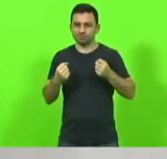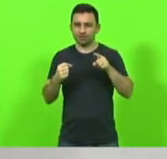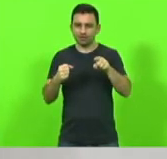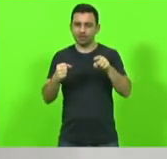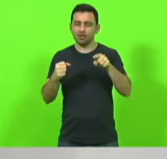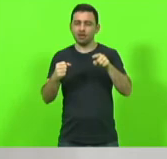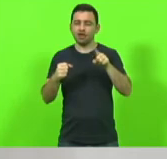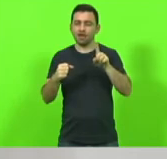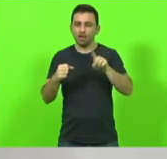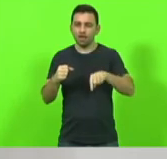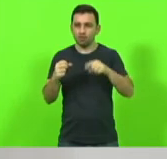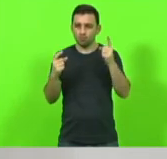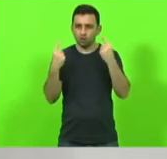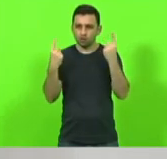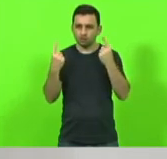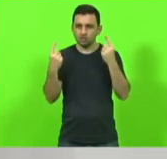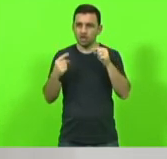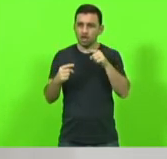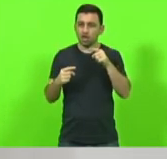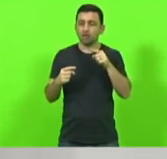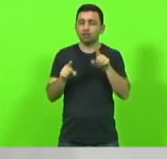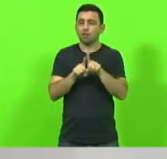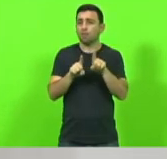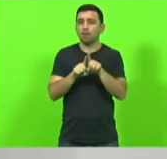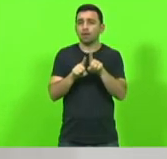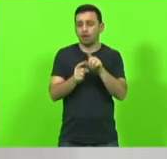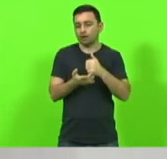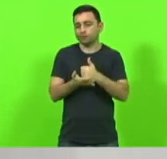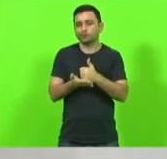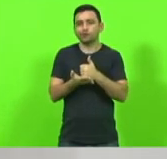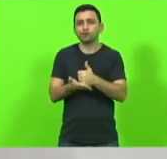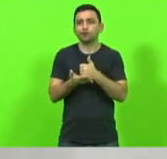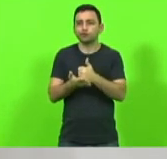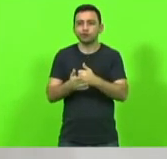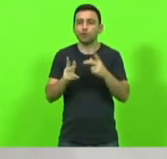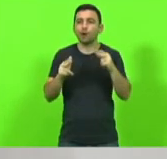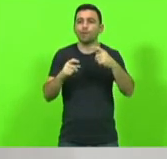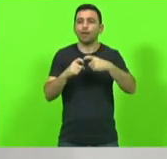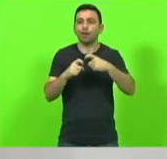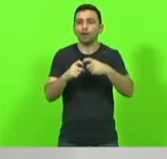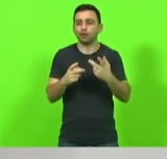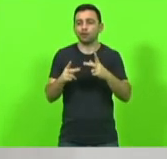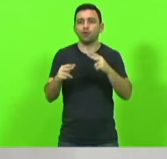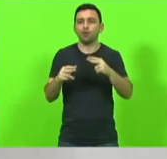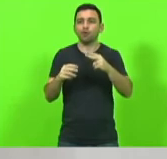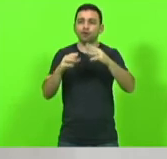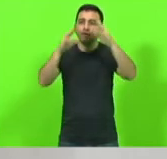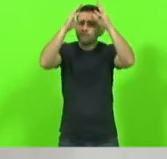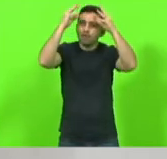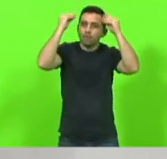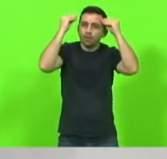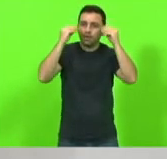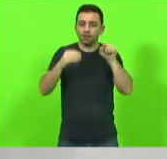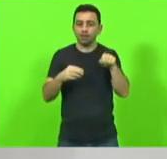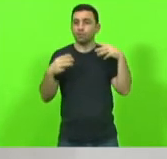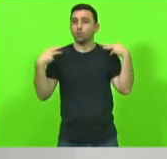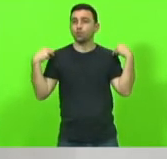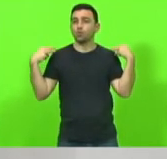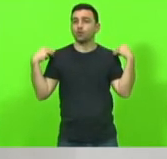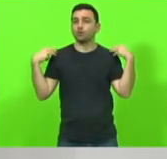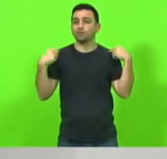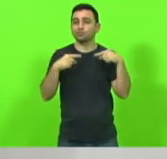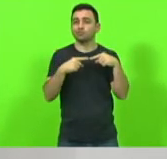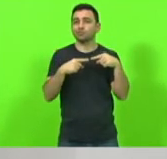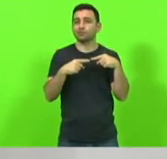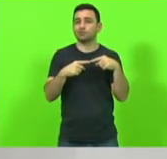médico, o enfermeiro, porque pessoas cadeirantes, pessoas com dificuldade, pessoas que às vezes